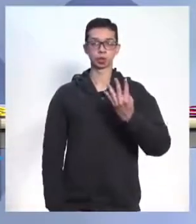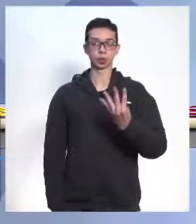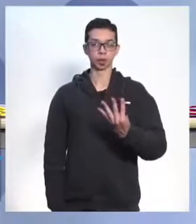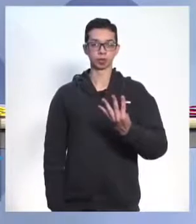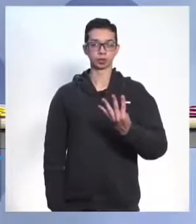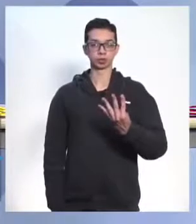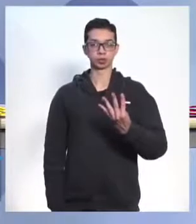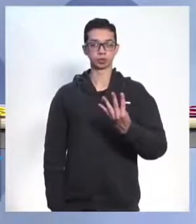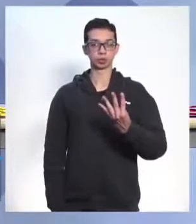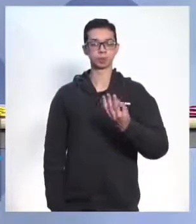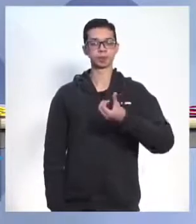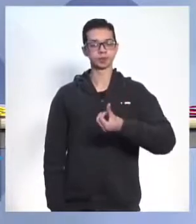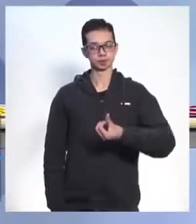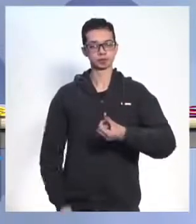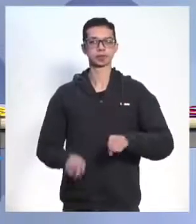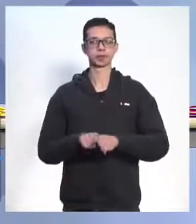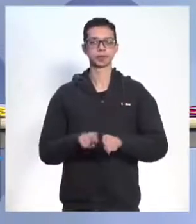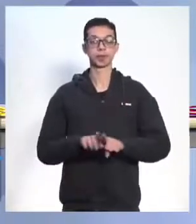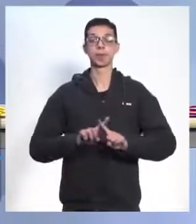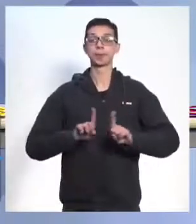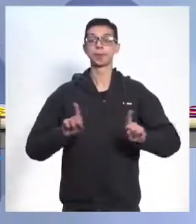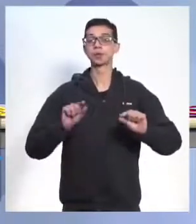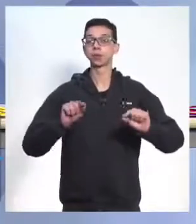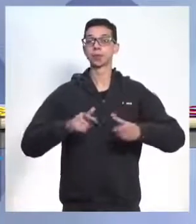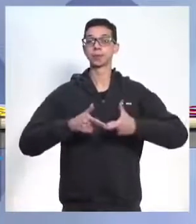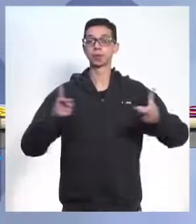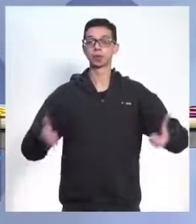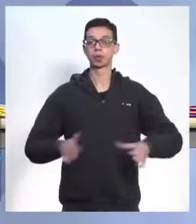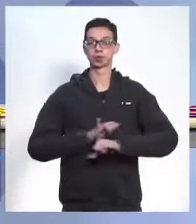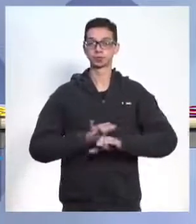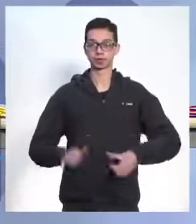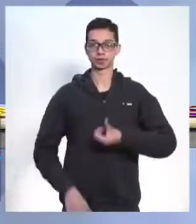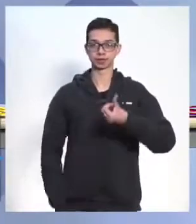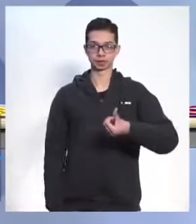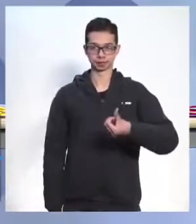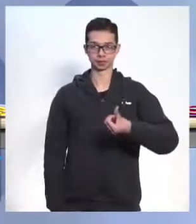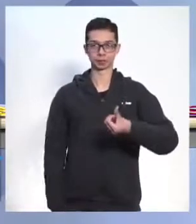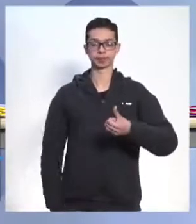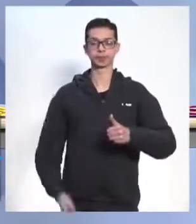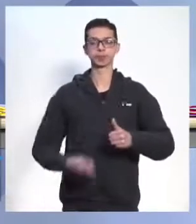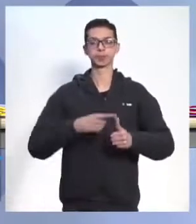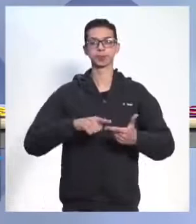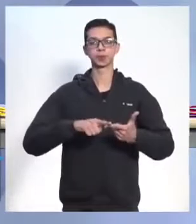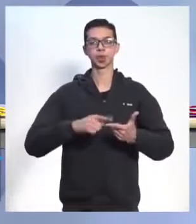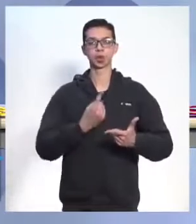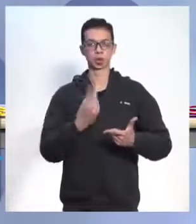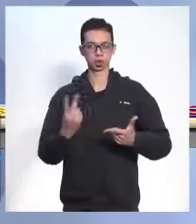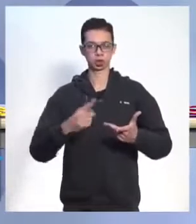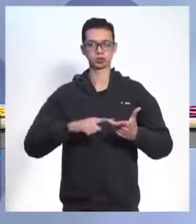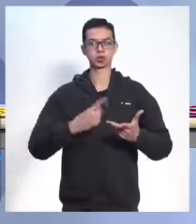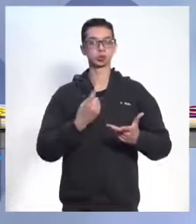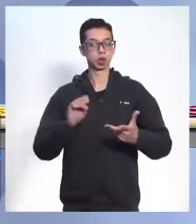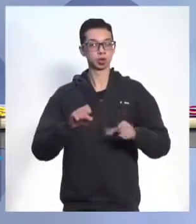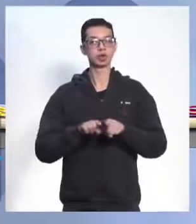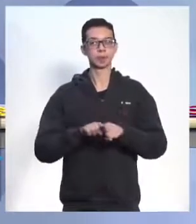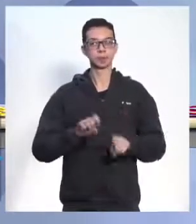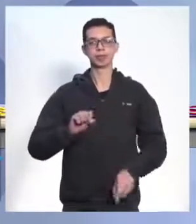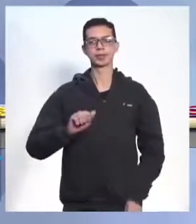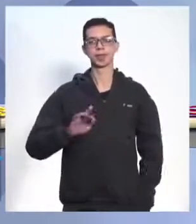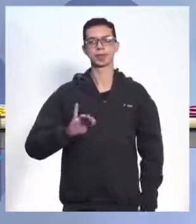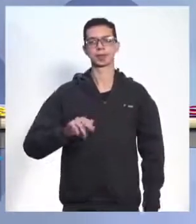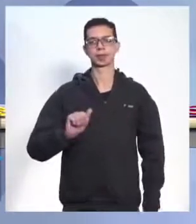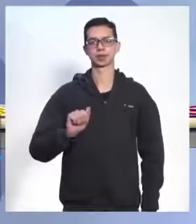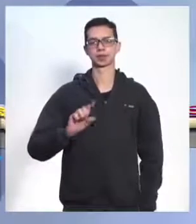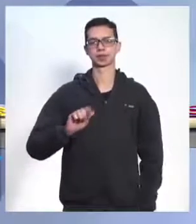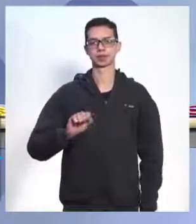e 6. Mas a maioria colocou 6, 12 e 18, inclusive a Sabrina da Silva.